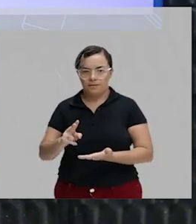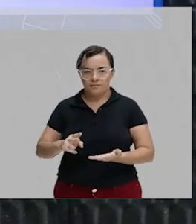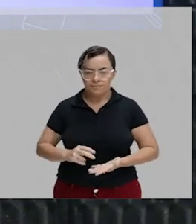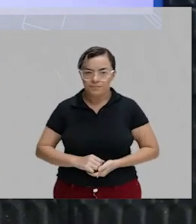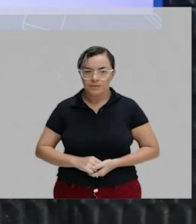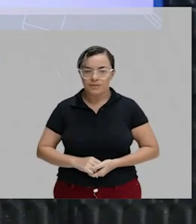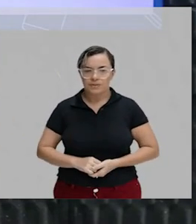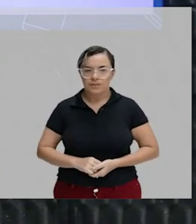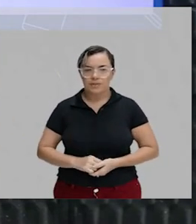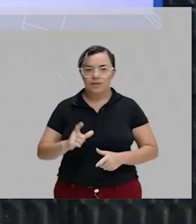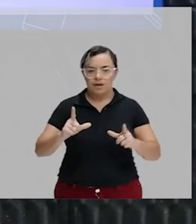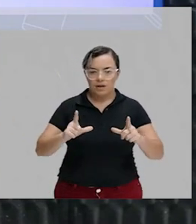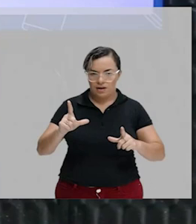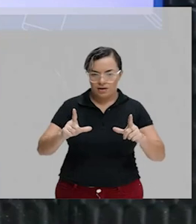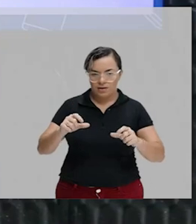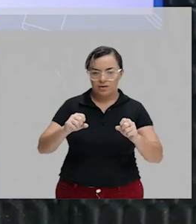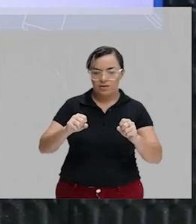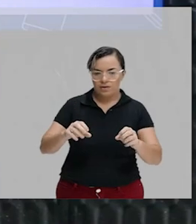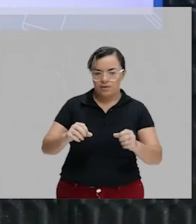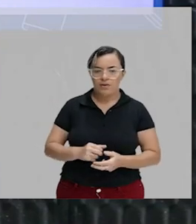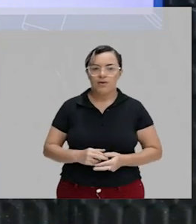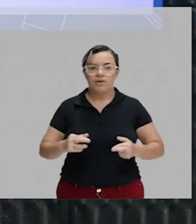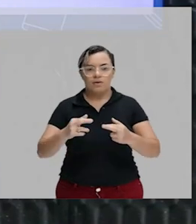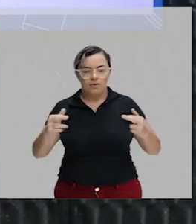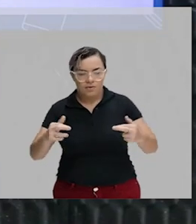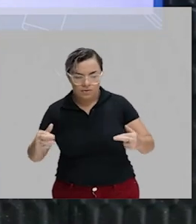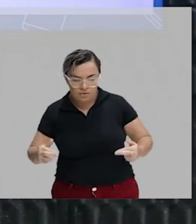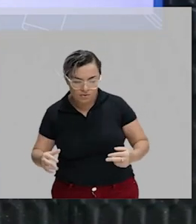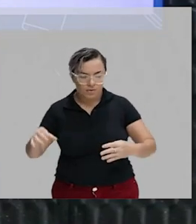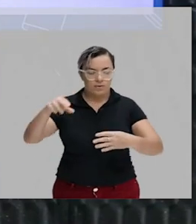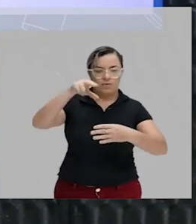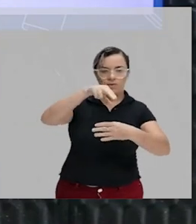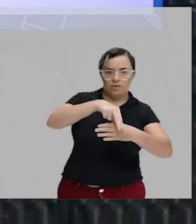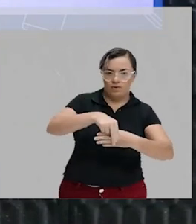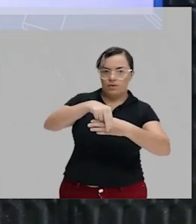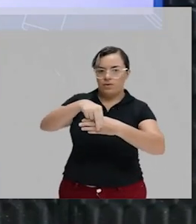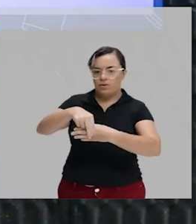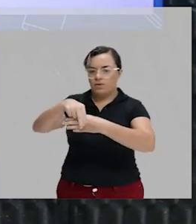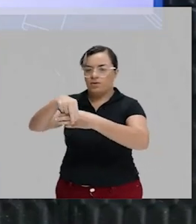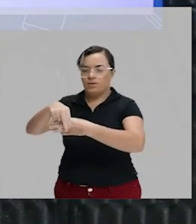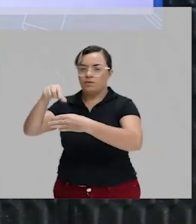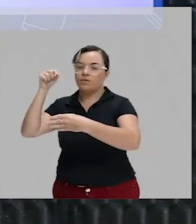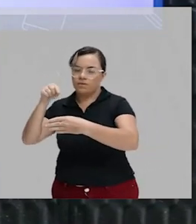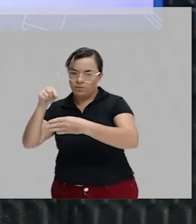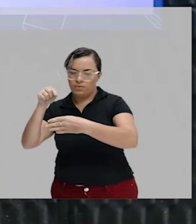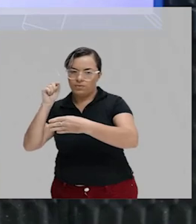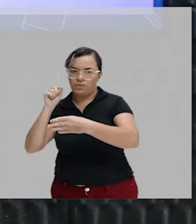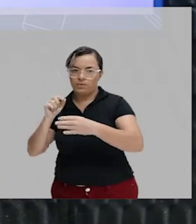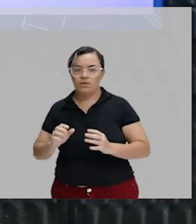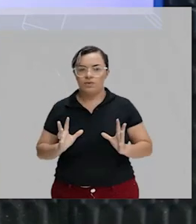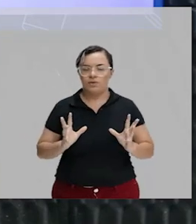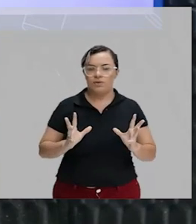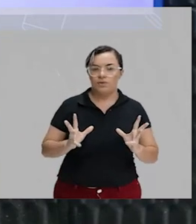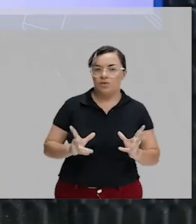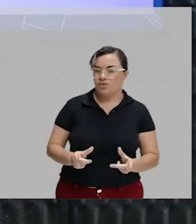repente não pegou o início da aula eu estou recitando um cordel que trabalha que traz para nós toda a